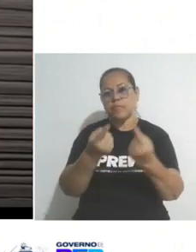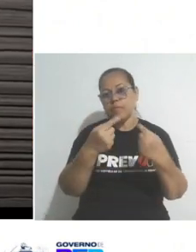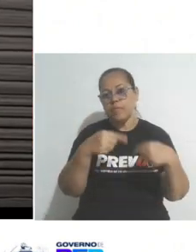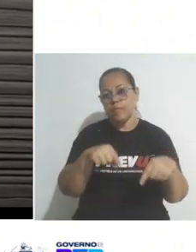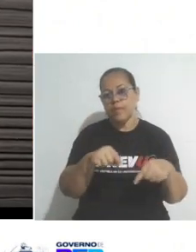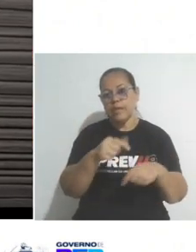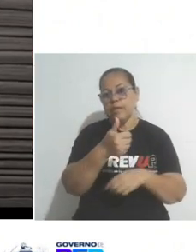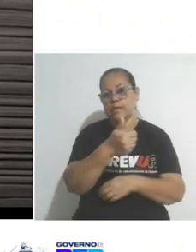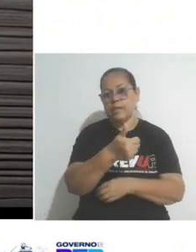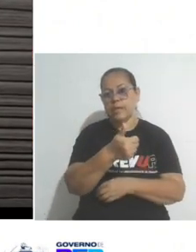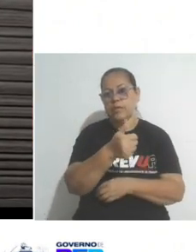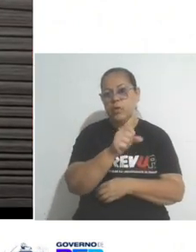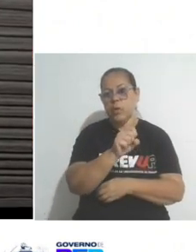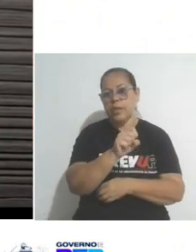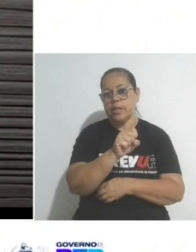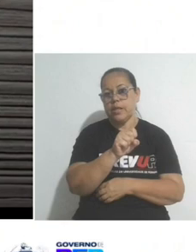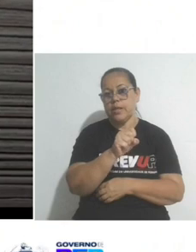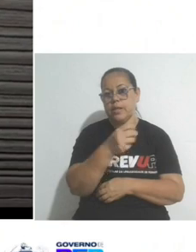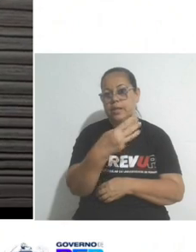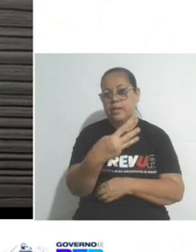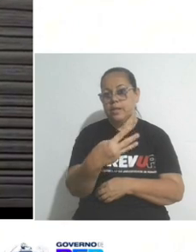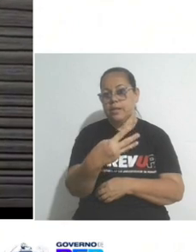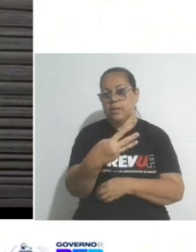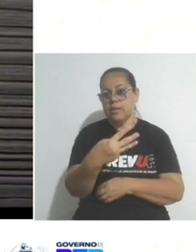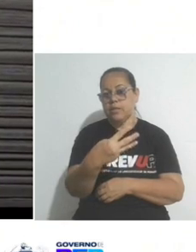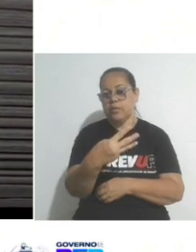183